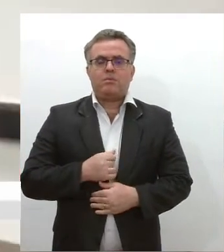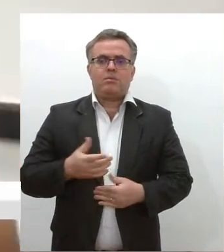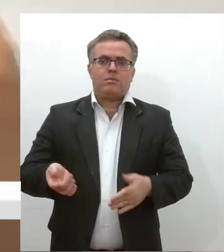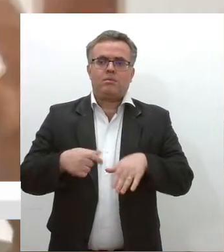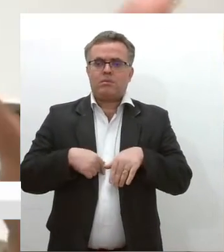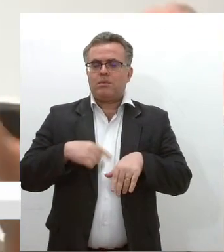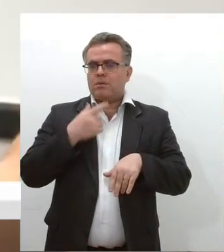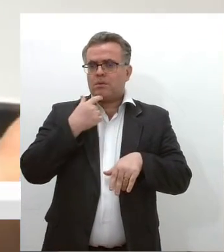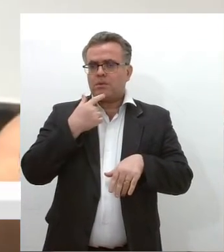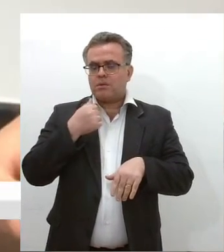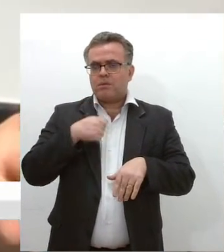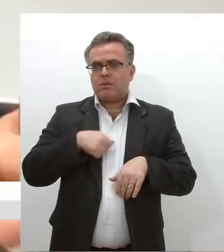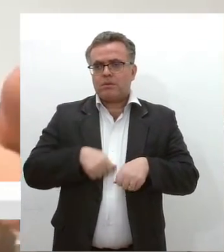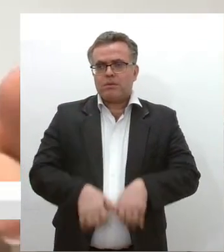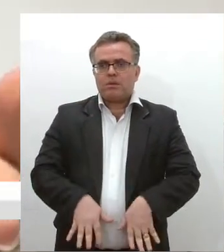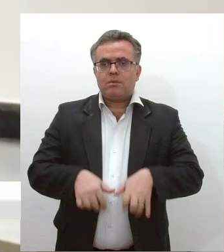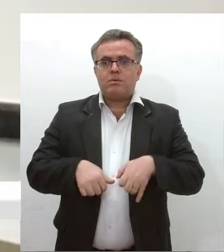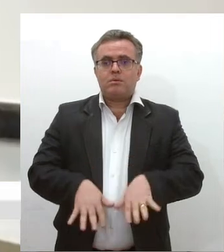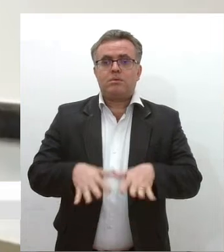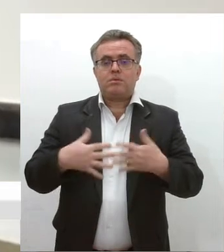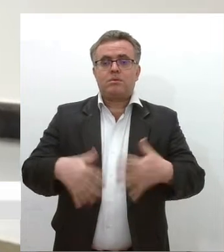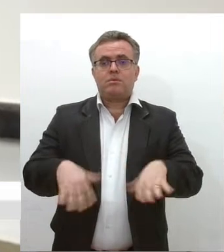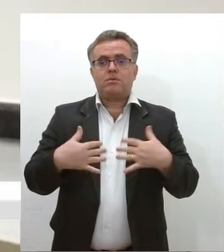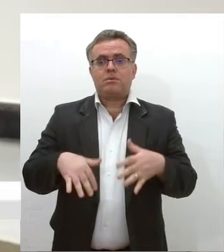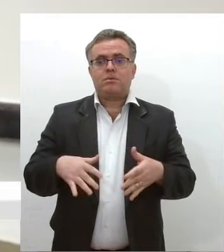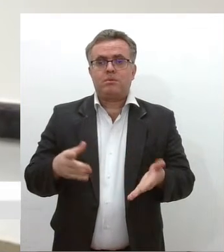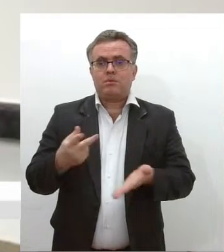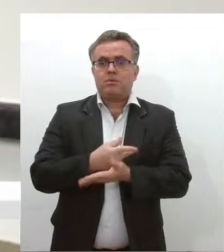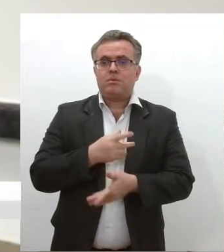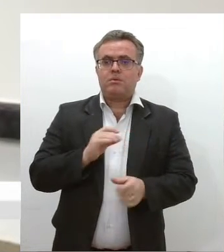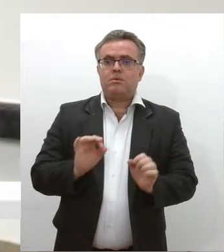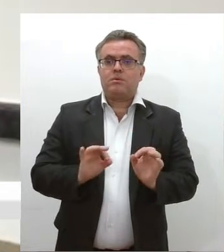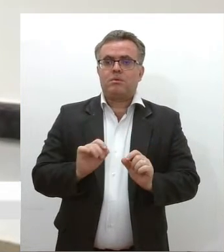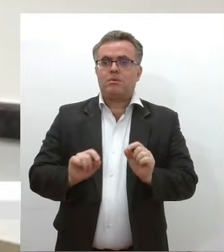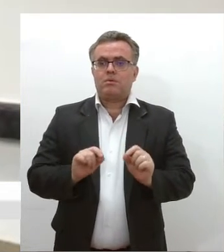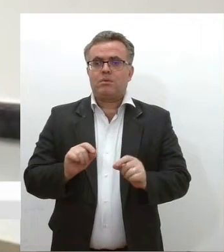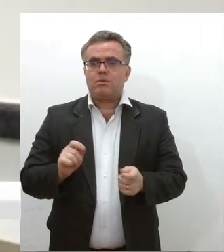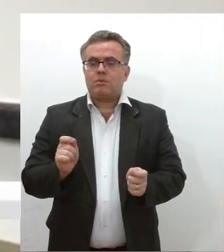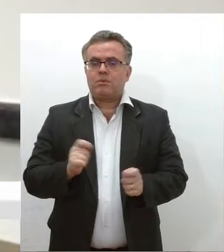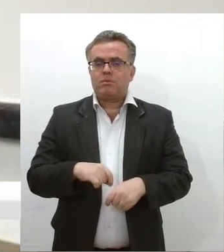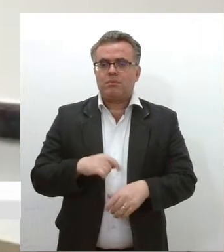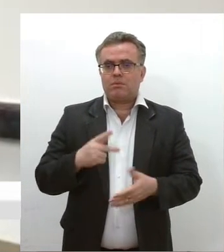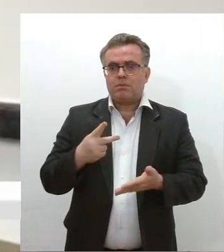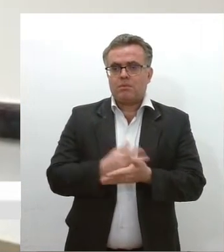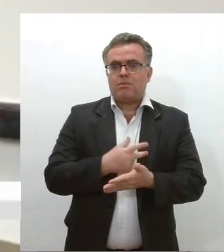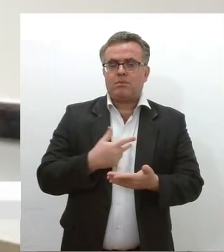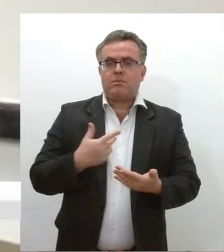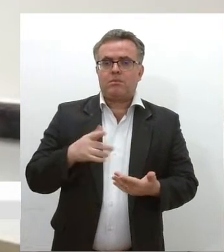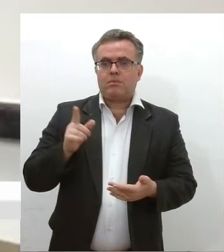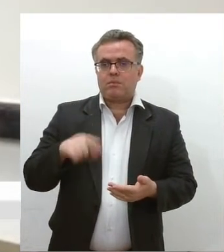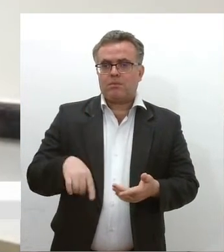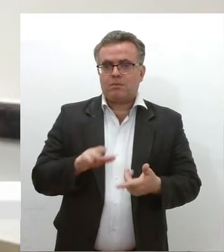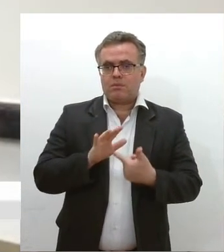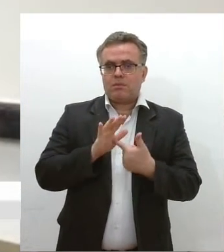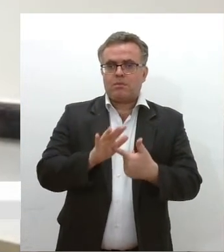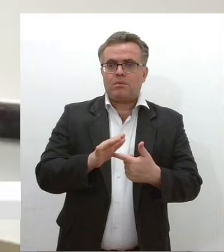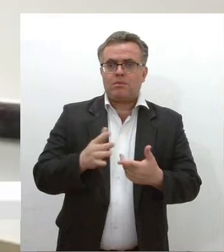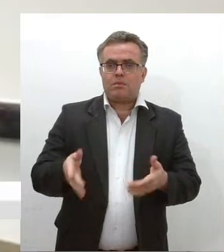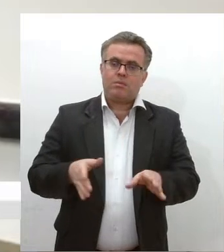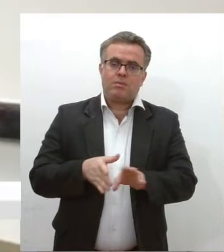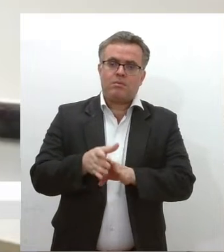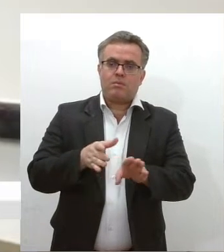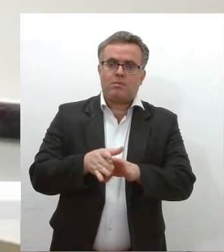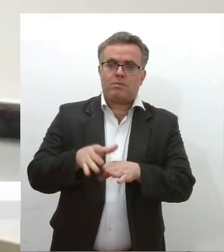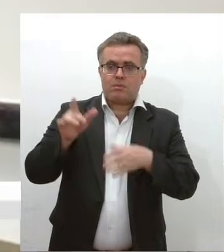supressão. Você para de dar o hormônio naquele momento e você sangra. Então, a menstruação é dada pelo próprio hormônio da pessoa. Então, que